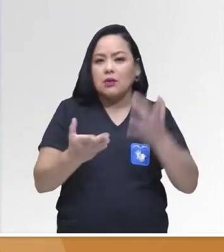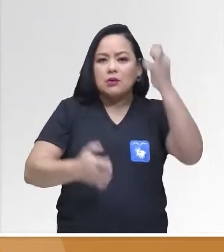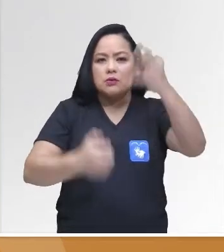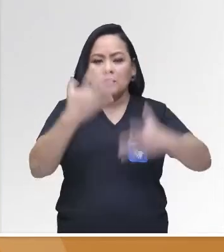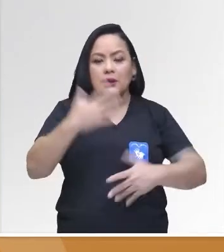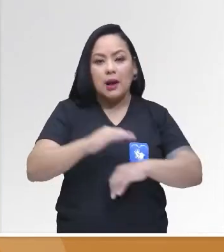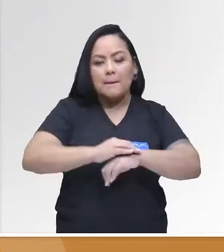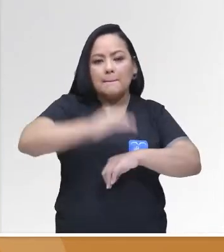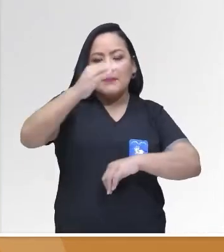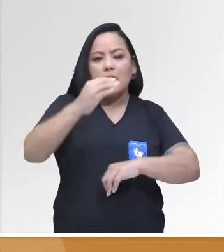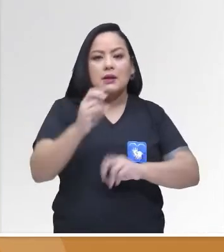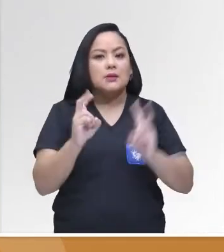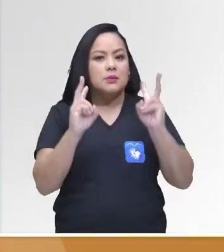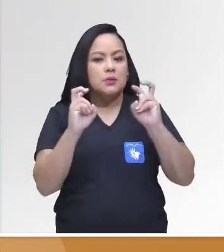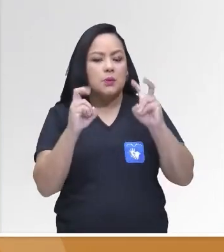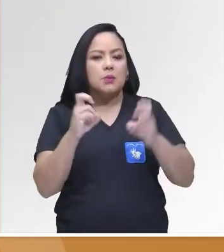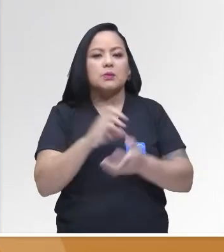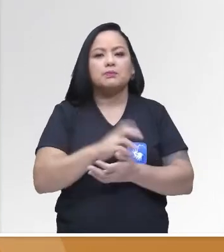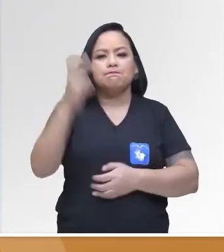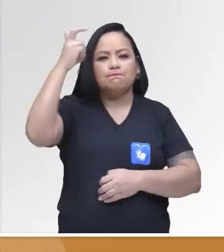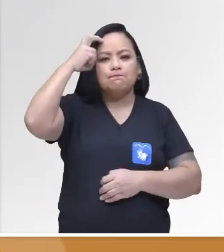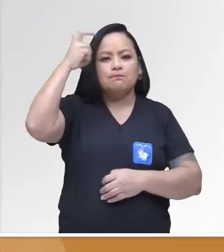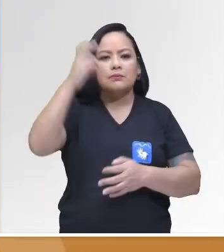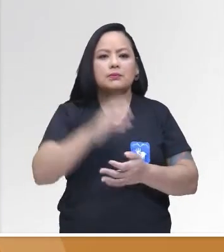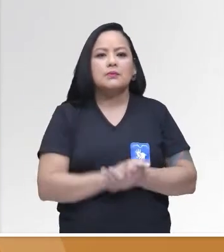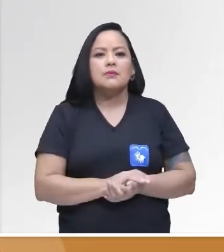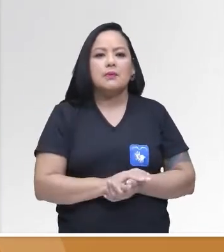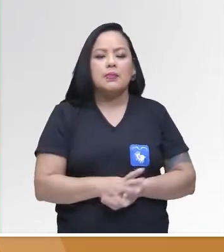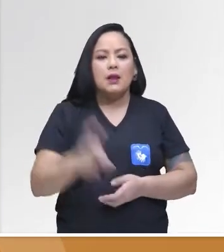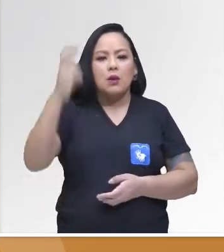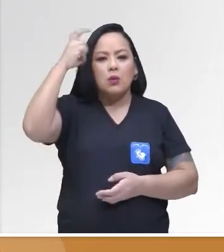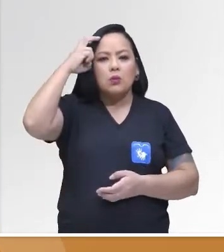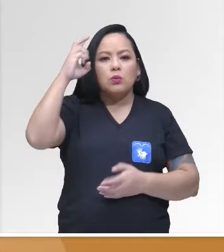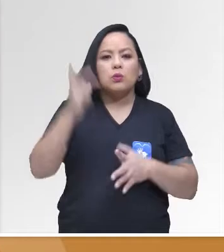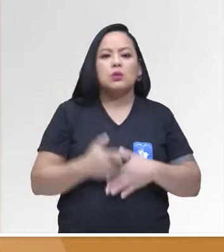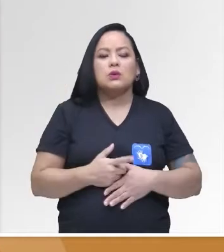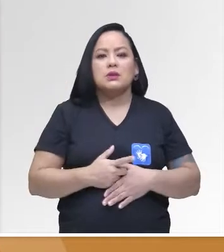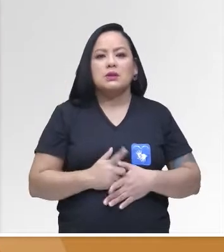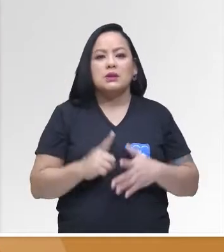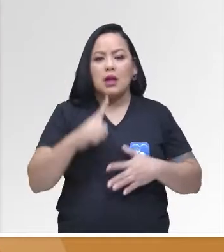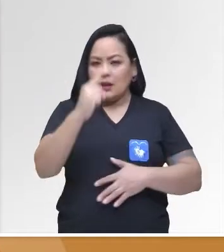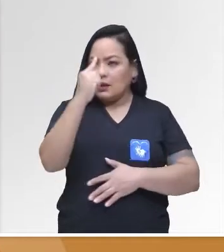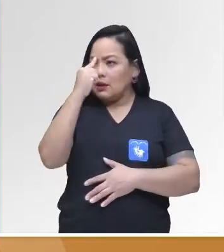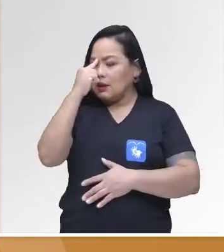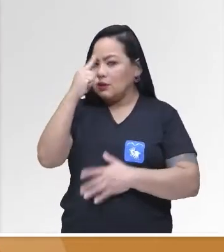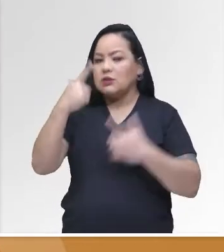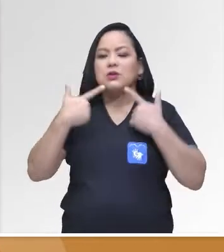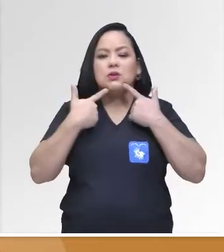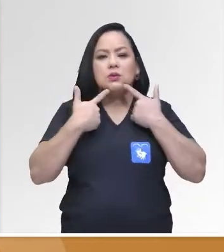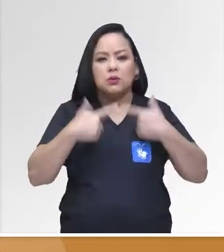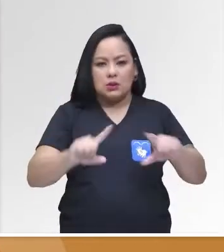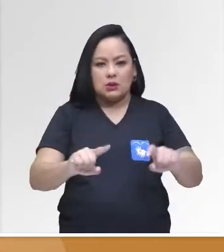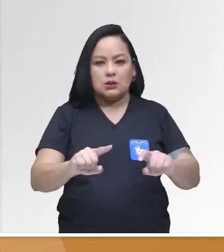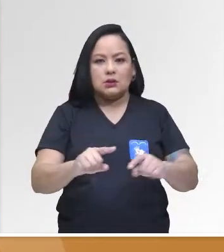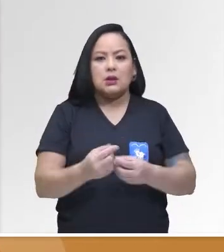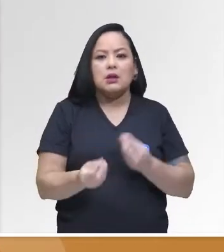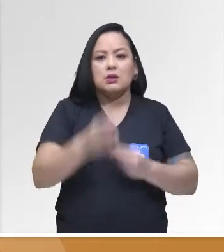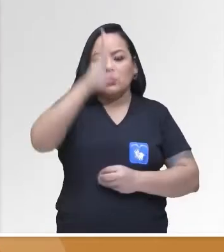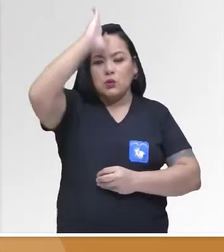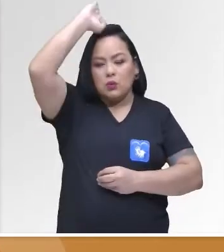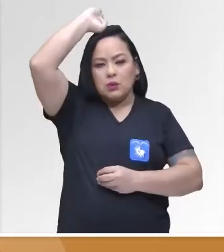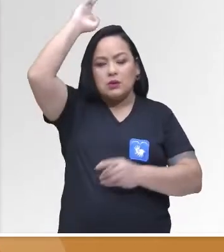pouco mais sobre ele nessa aula? Cultura, na língua latina, entre os